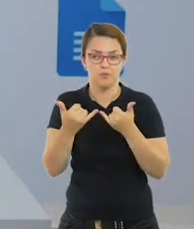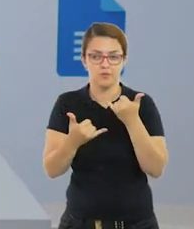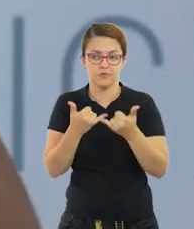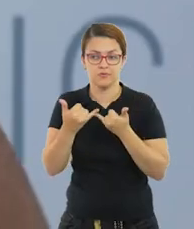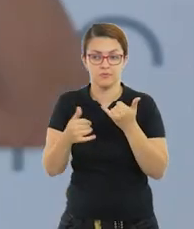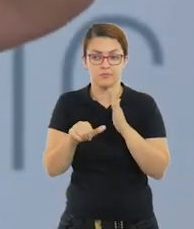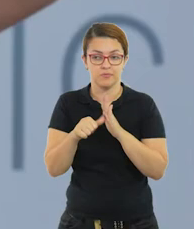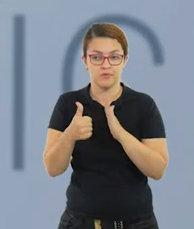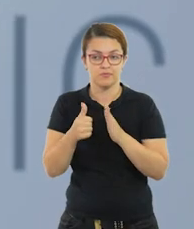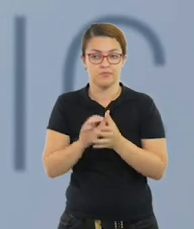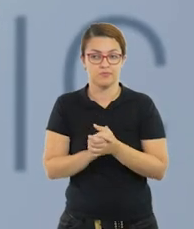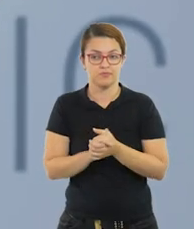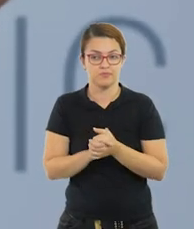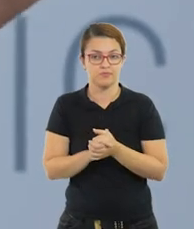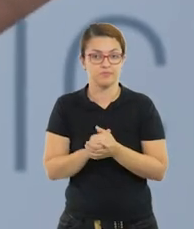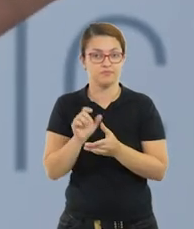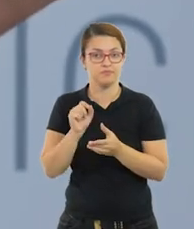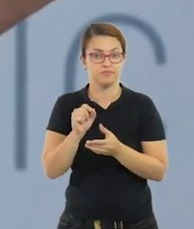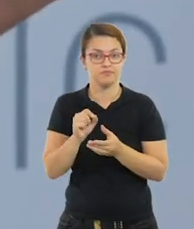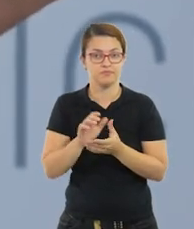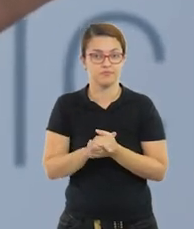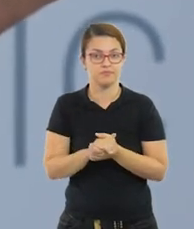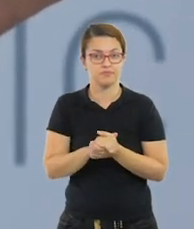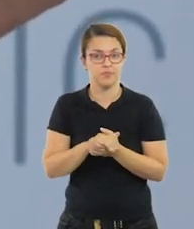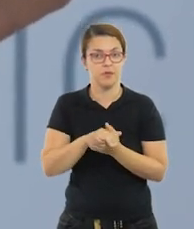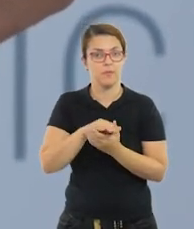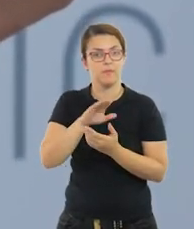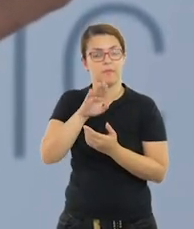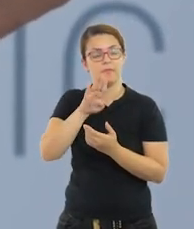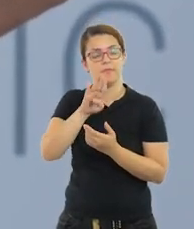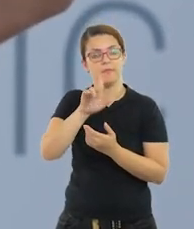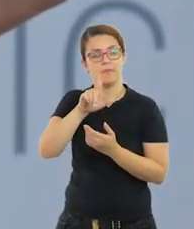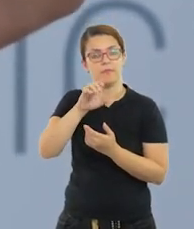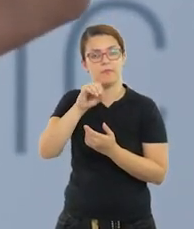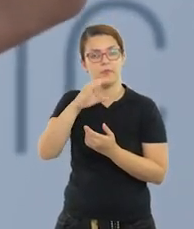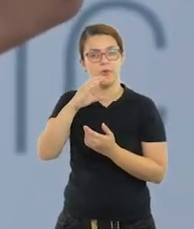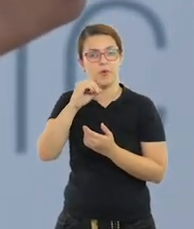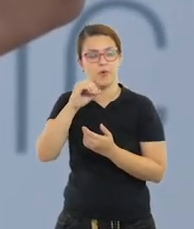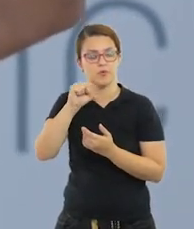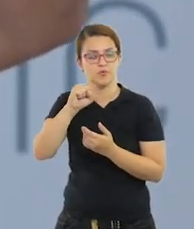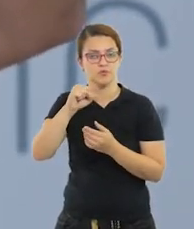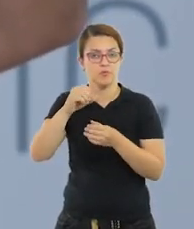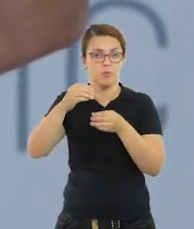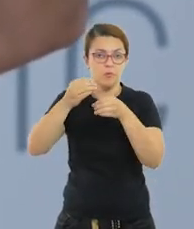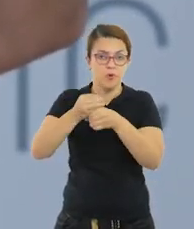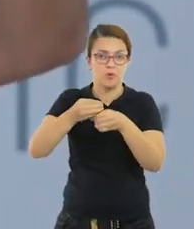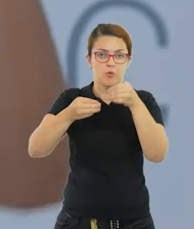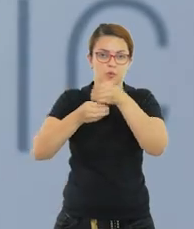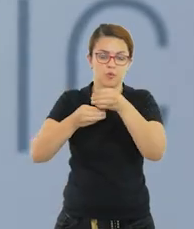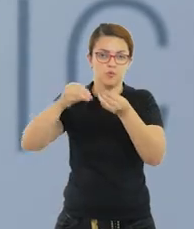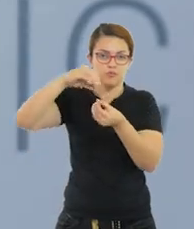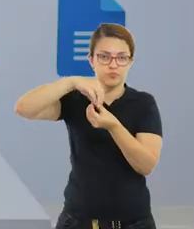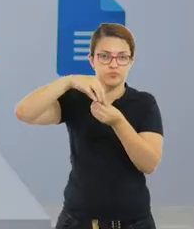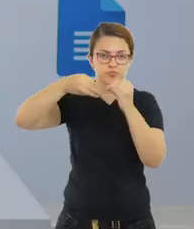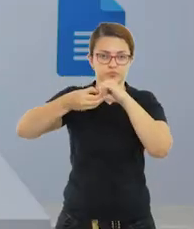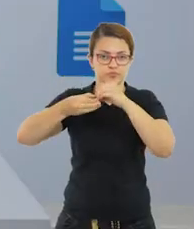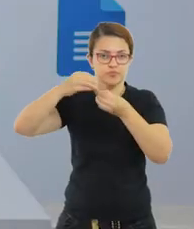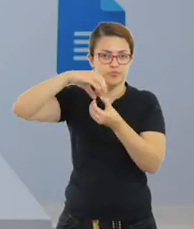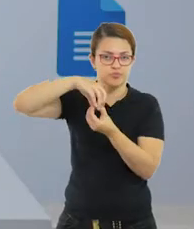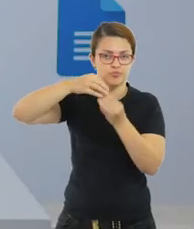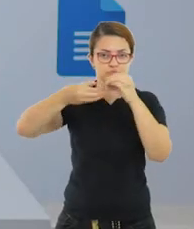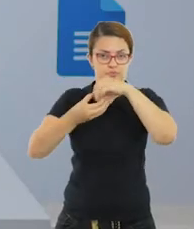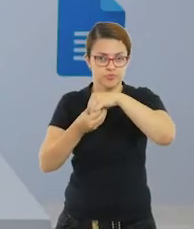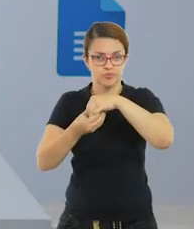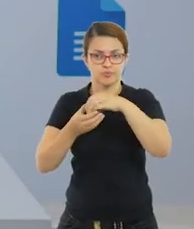na caixa. Então, o primeiro brinquedo são os blocks. Blocks, que são os blocks.